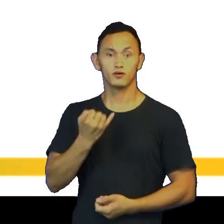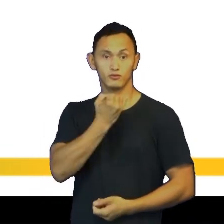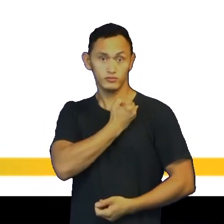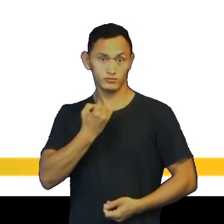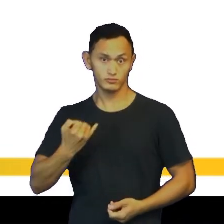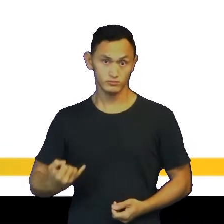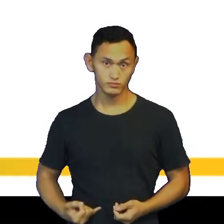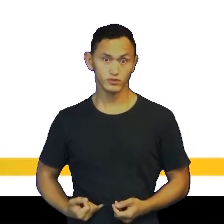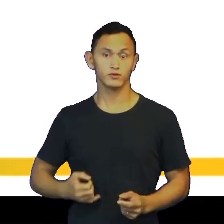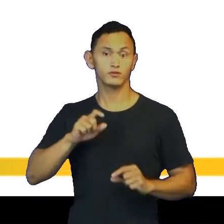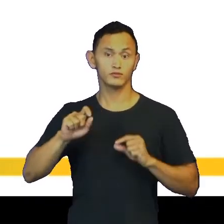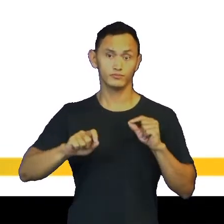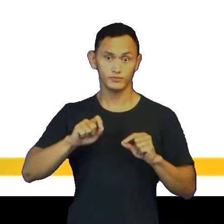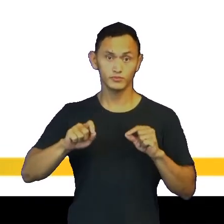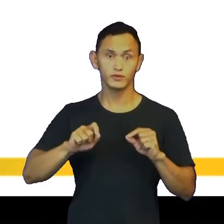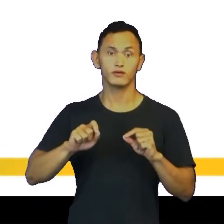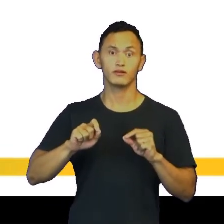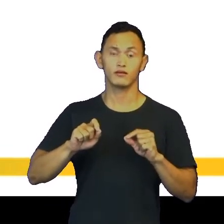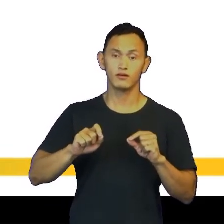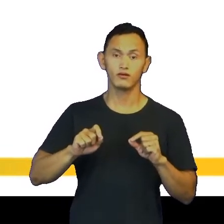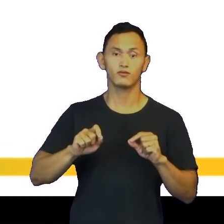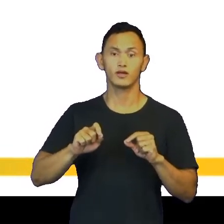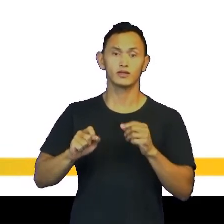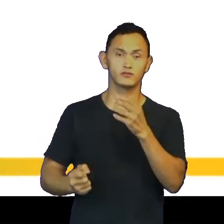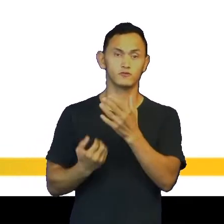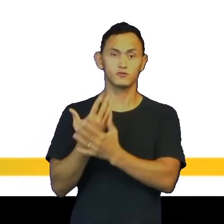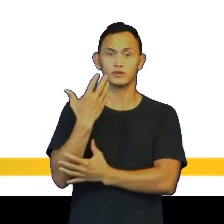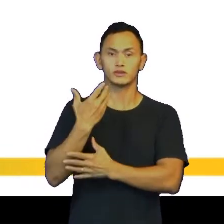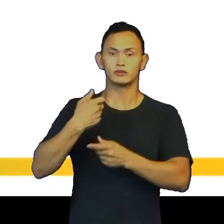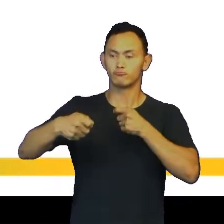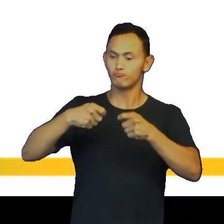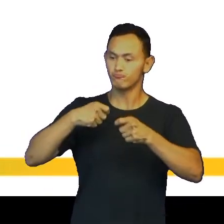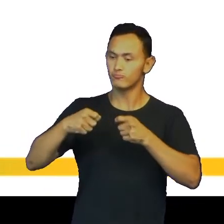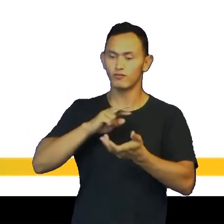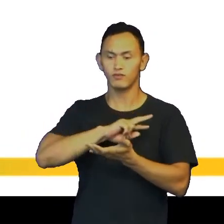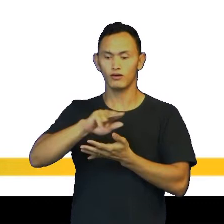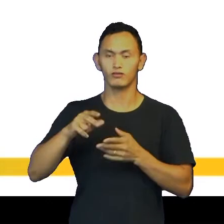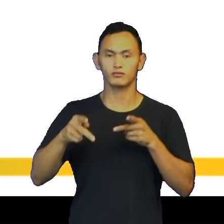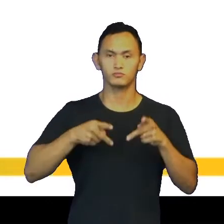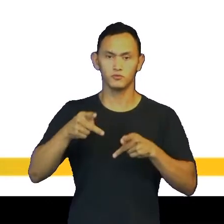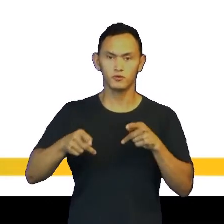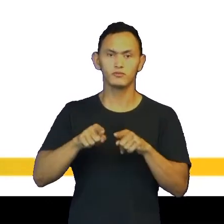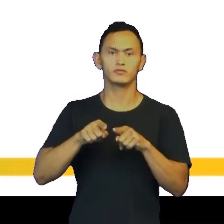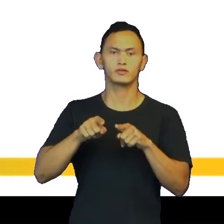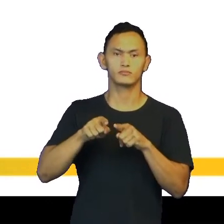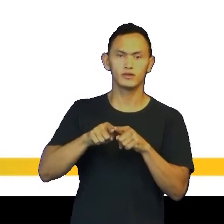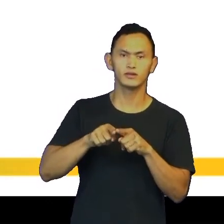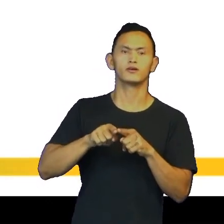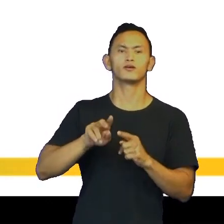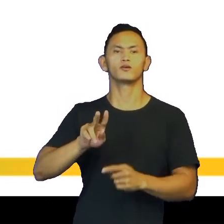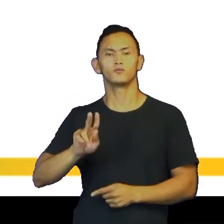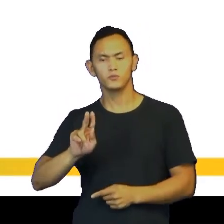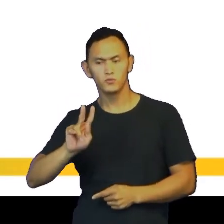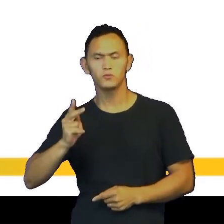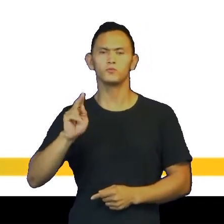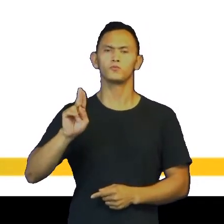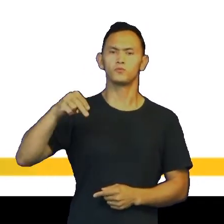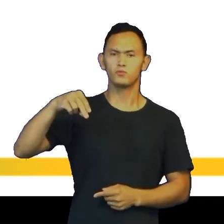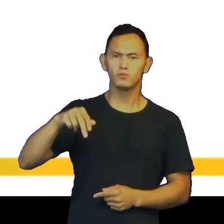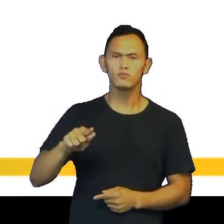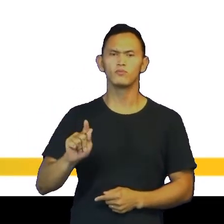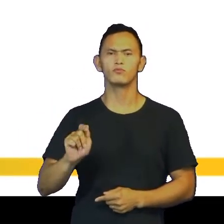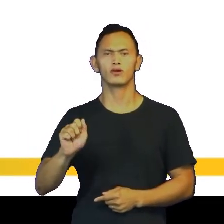o império austro-húngaro né que se forma ali dominando vários povos né húngaros tchecos eslovacos